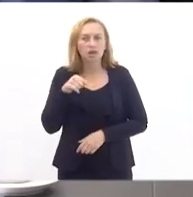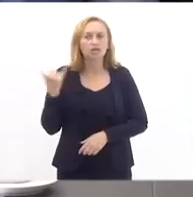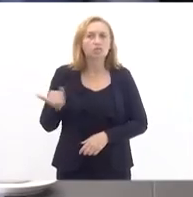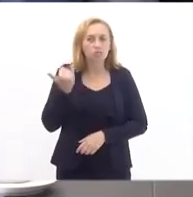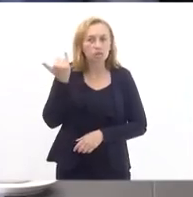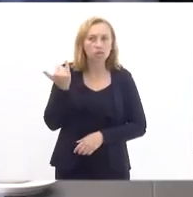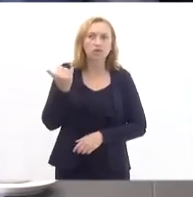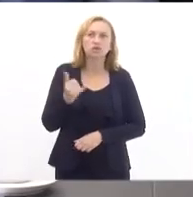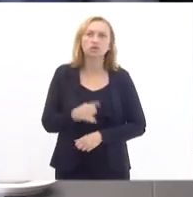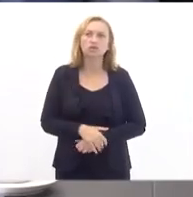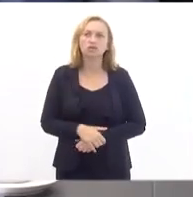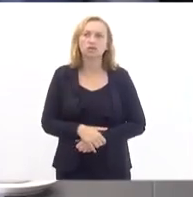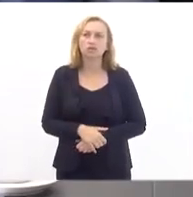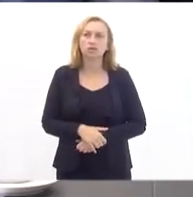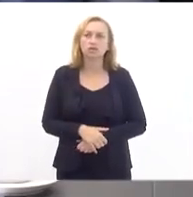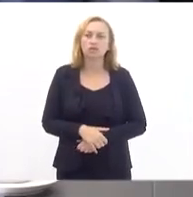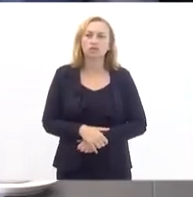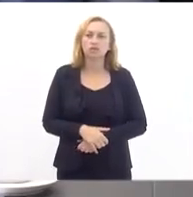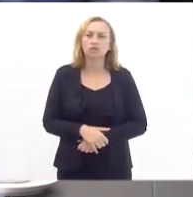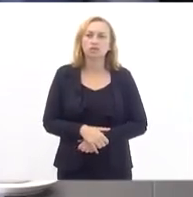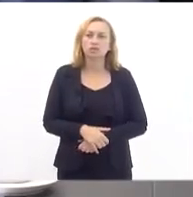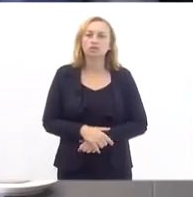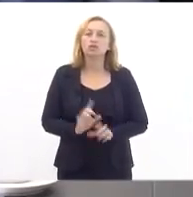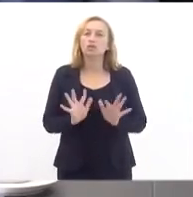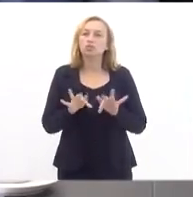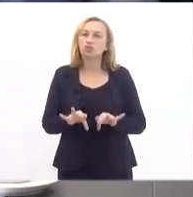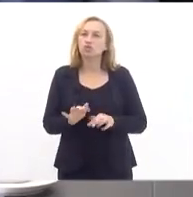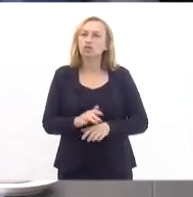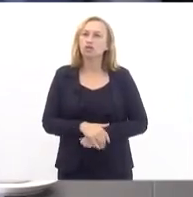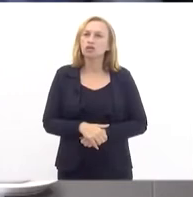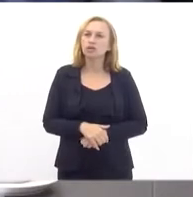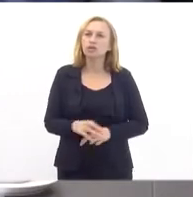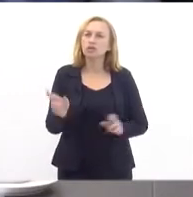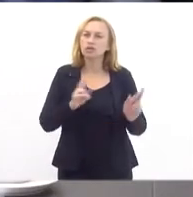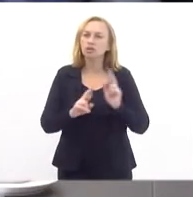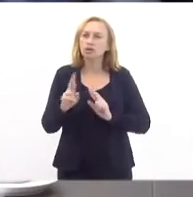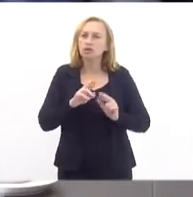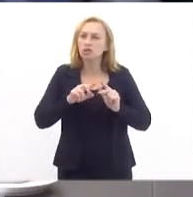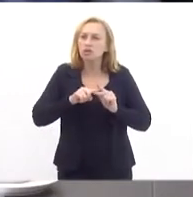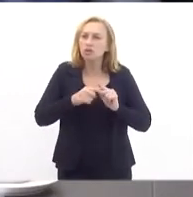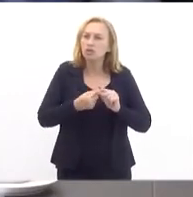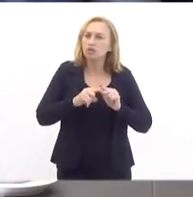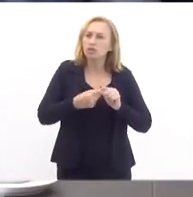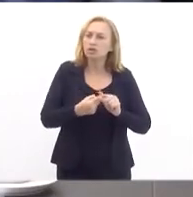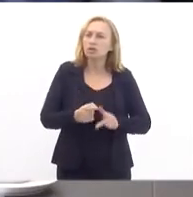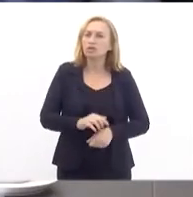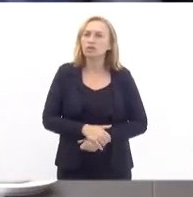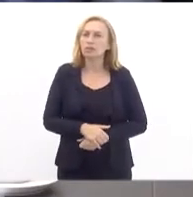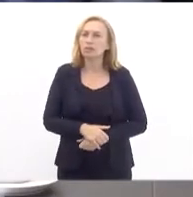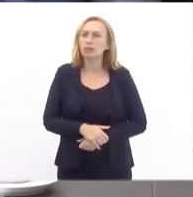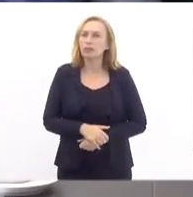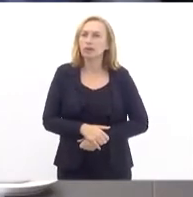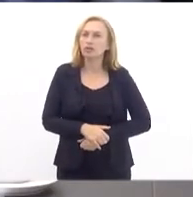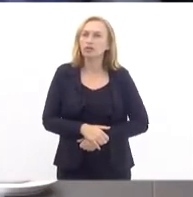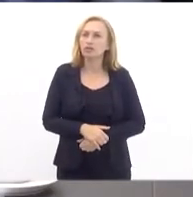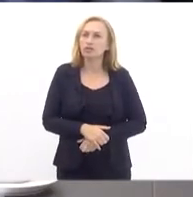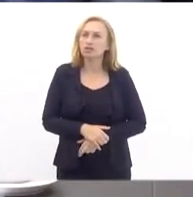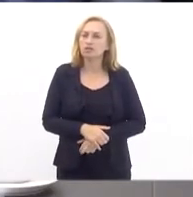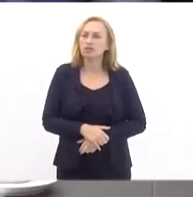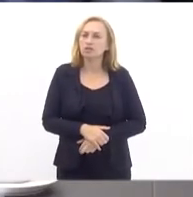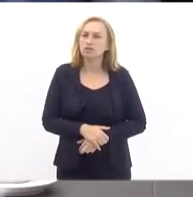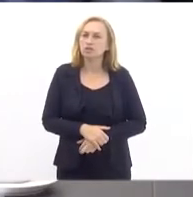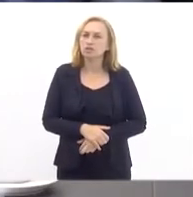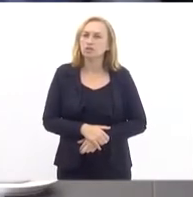razão da simbologia desse mês. E, por fim, com relação ao reajuste, que a gente está